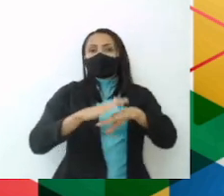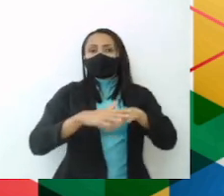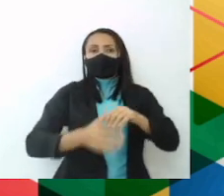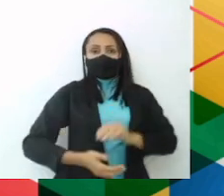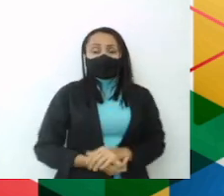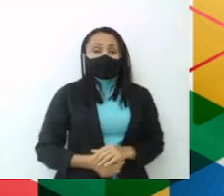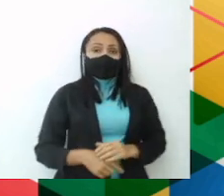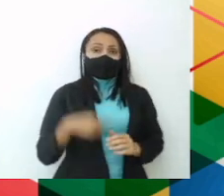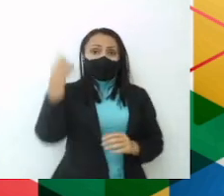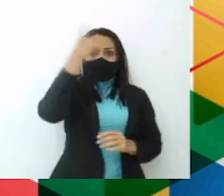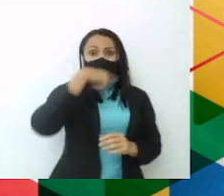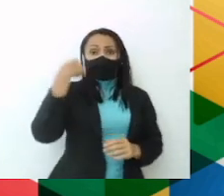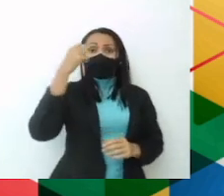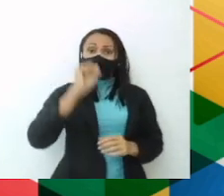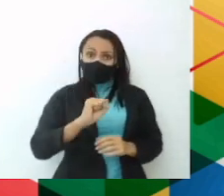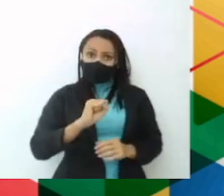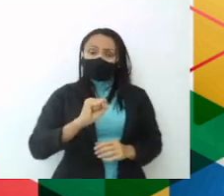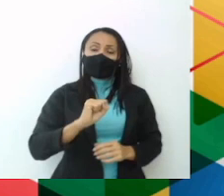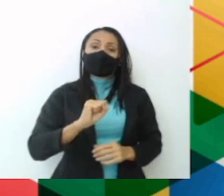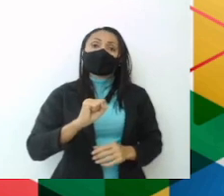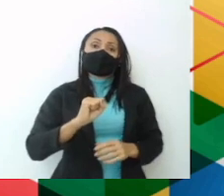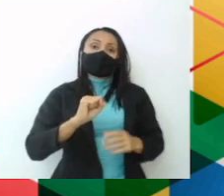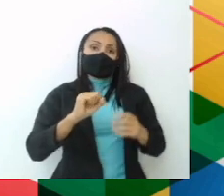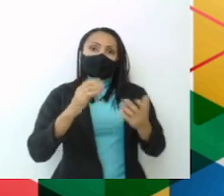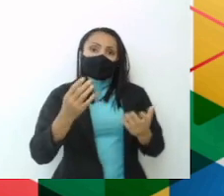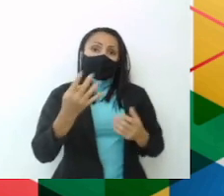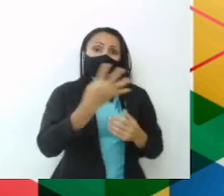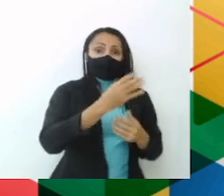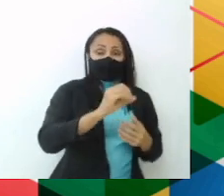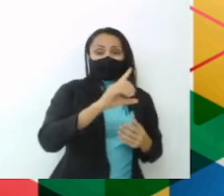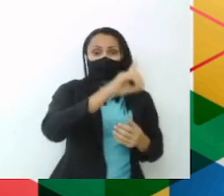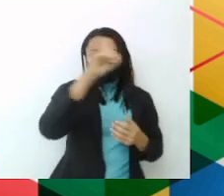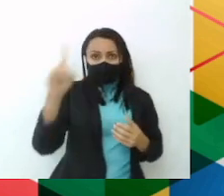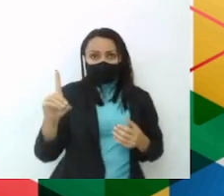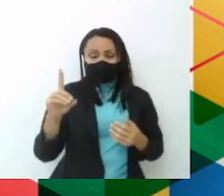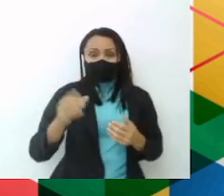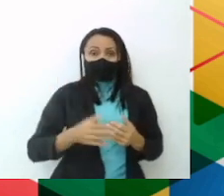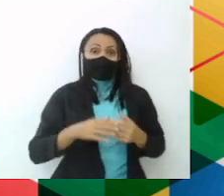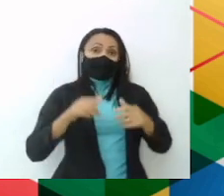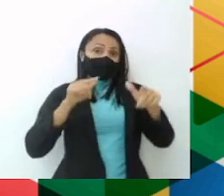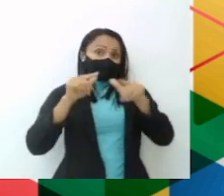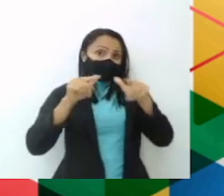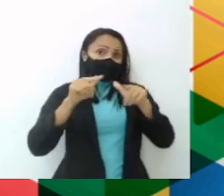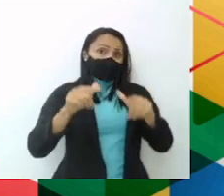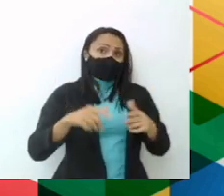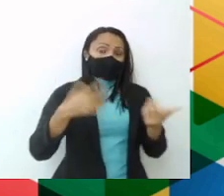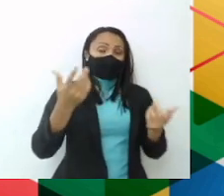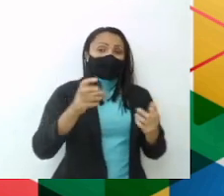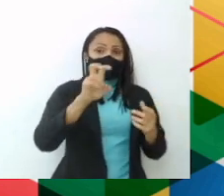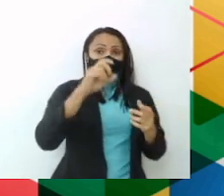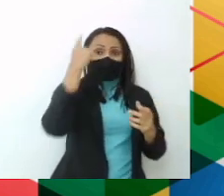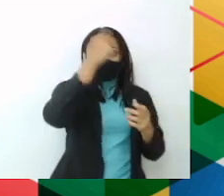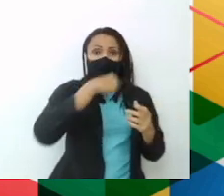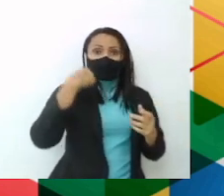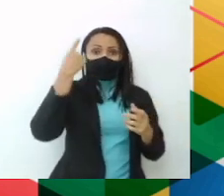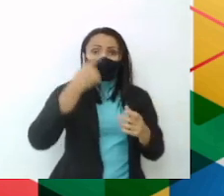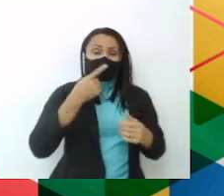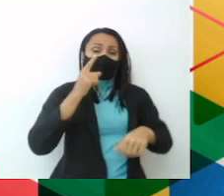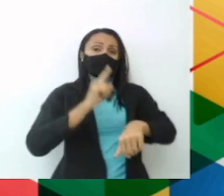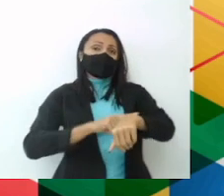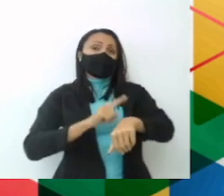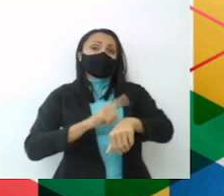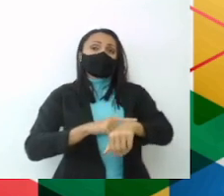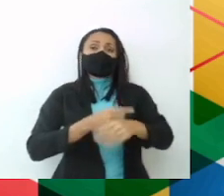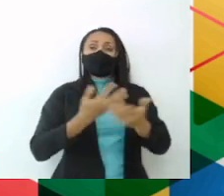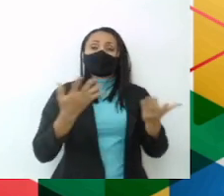8 horas para elaborar um banco de 40 dias. Se eu trabalhar 5 horas, eu vou conseguir fazer em quanto tempo? Quais são